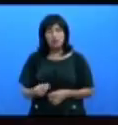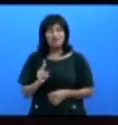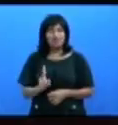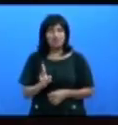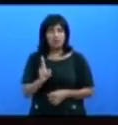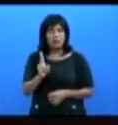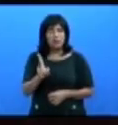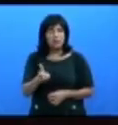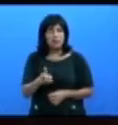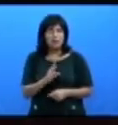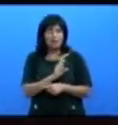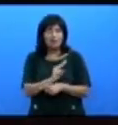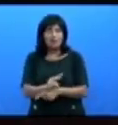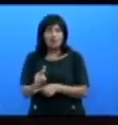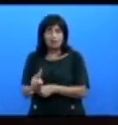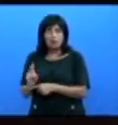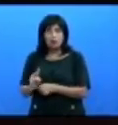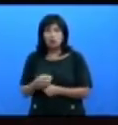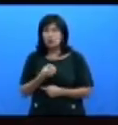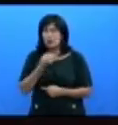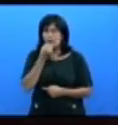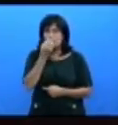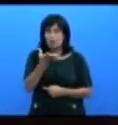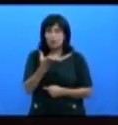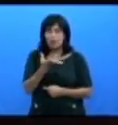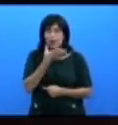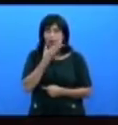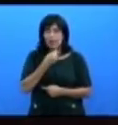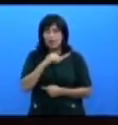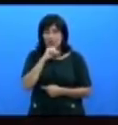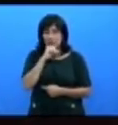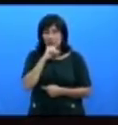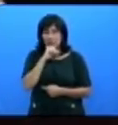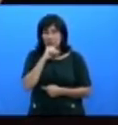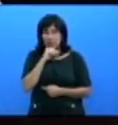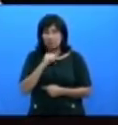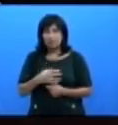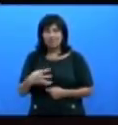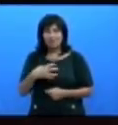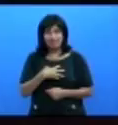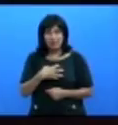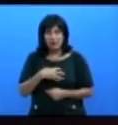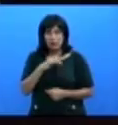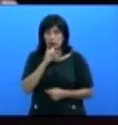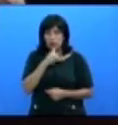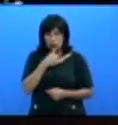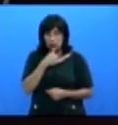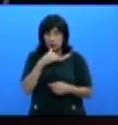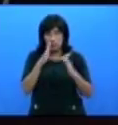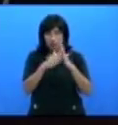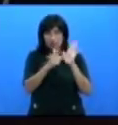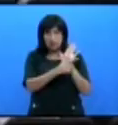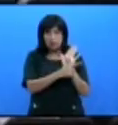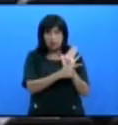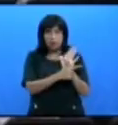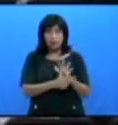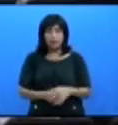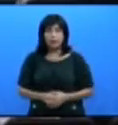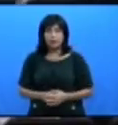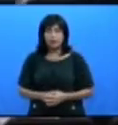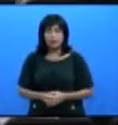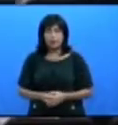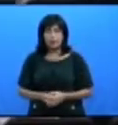bem do seu Manuel Andrade Pires. Fica aqui as condolências da Câmara Municipal de Araçatuba.